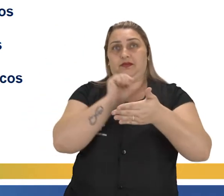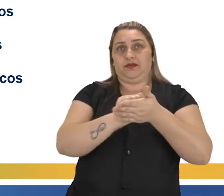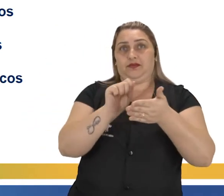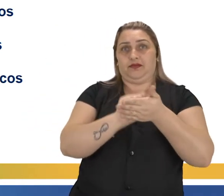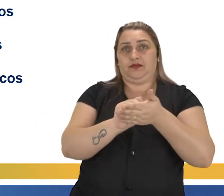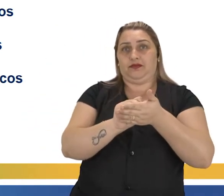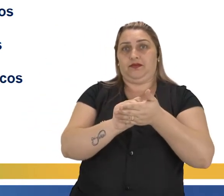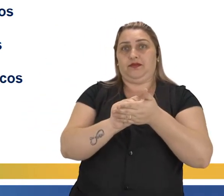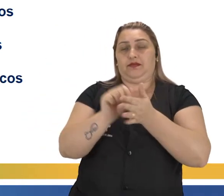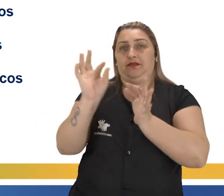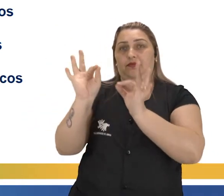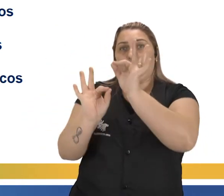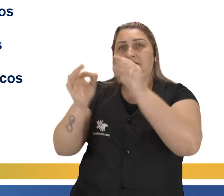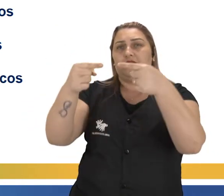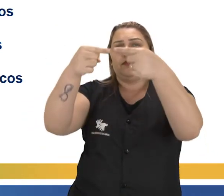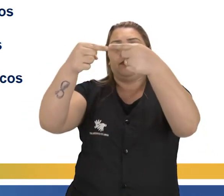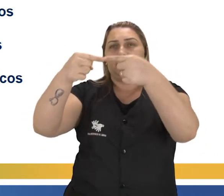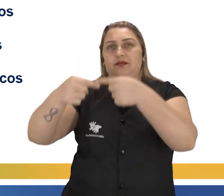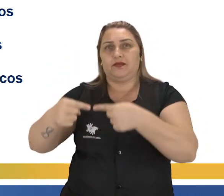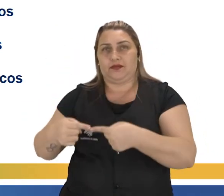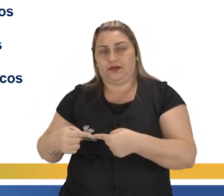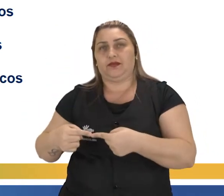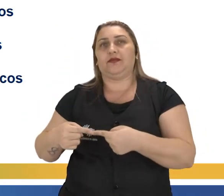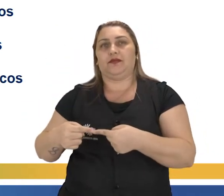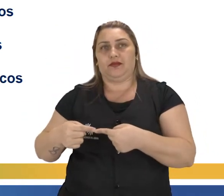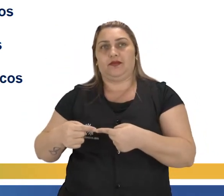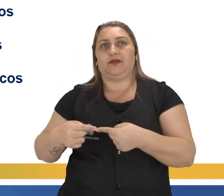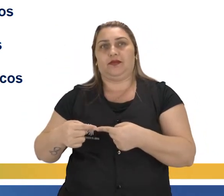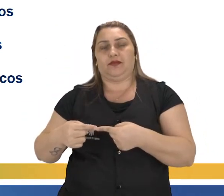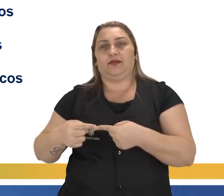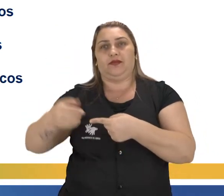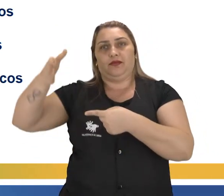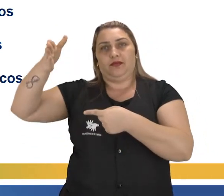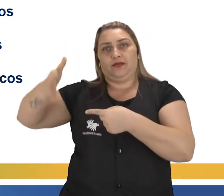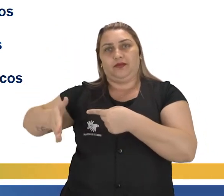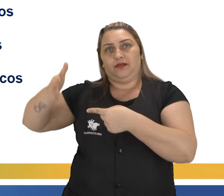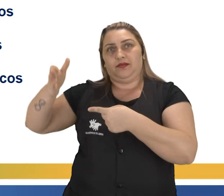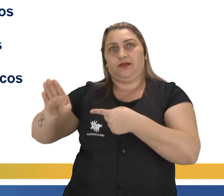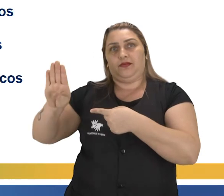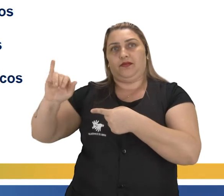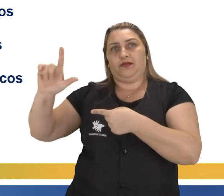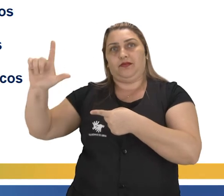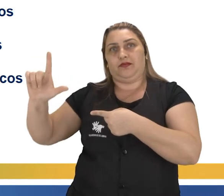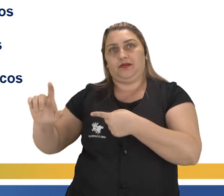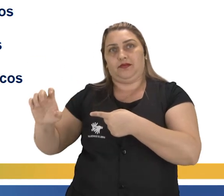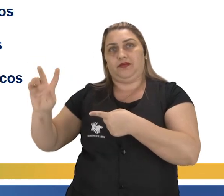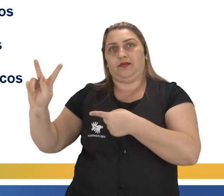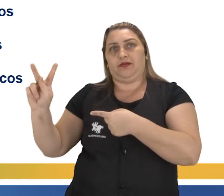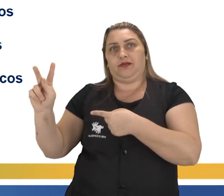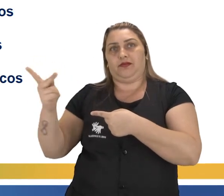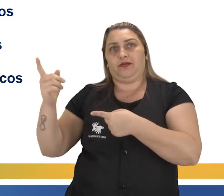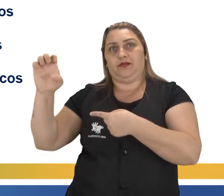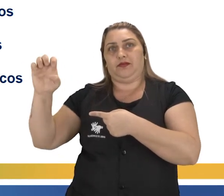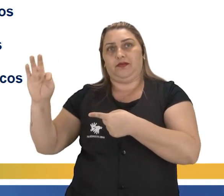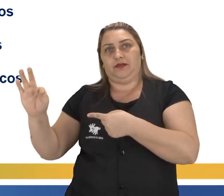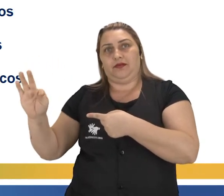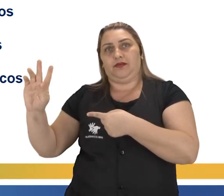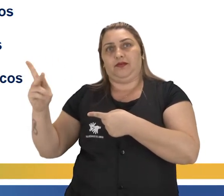descrição disso que a gente acabou de ver e, ao lado, biléxico,